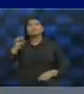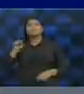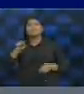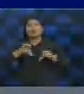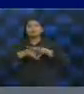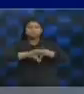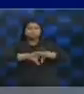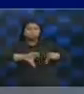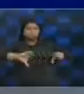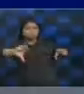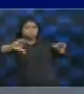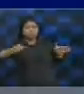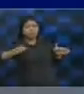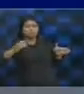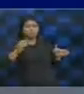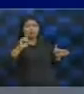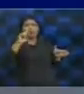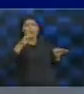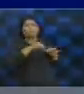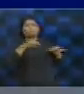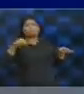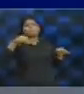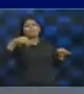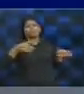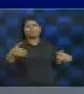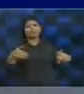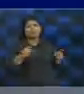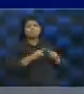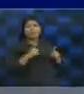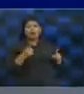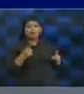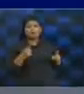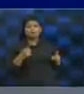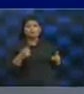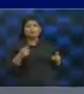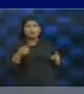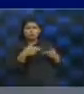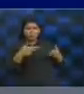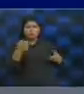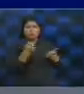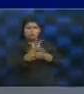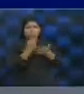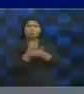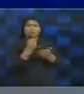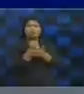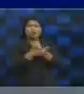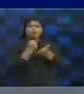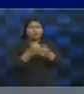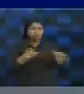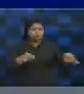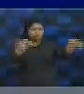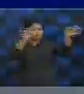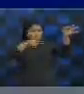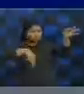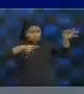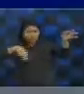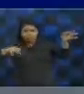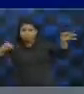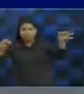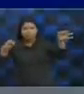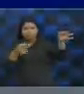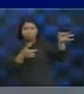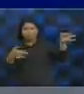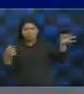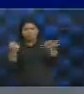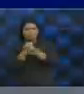de 1 metro. E não existem essas compras entre os contratos da prefeitura. Foram 19 milhões de reais de